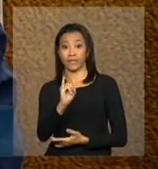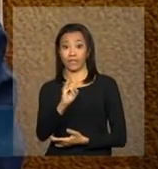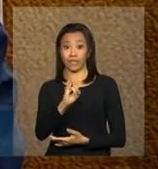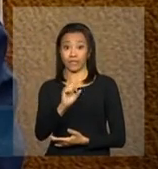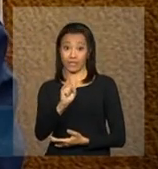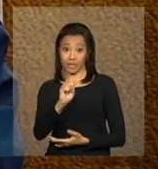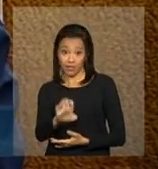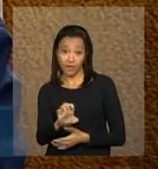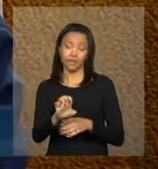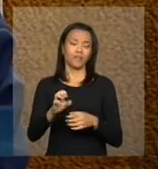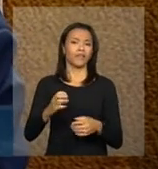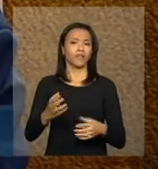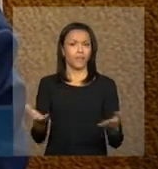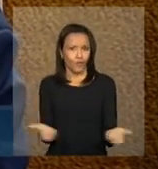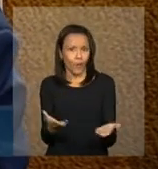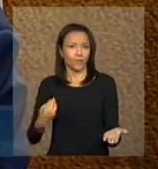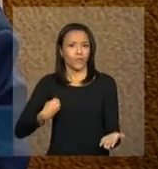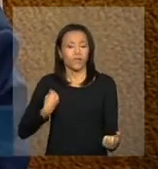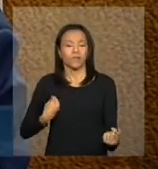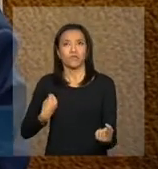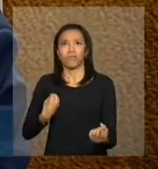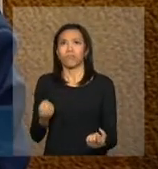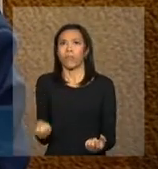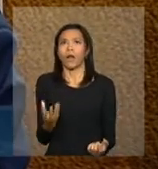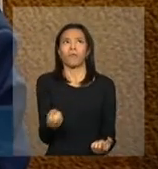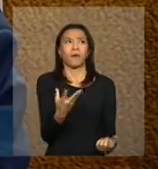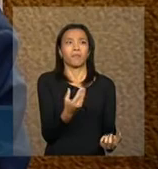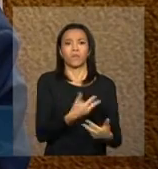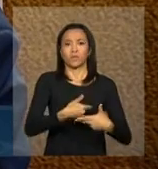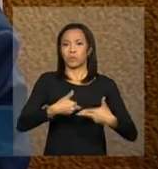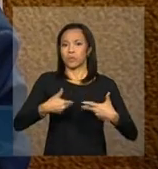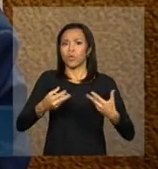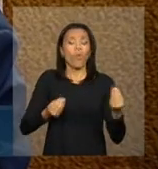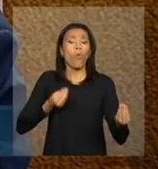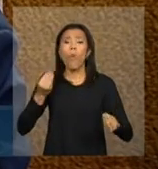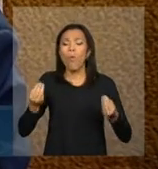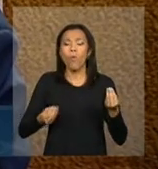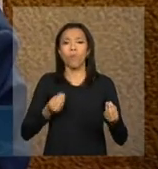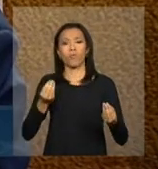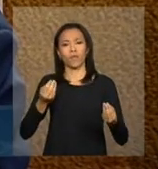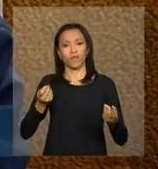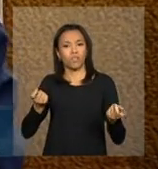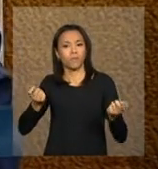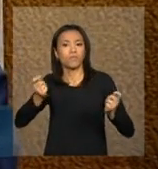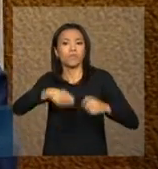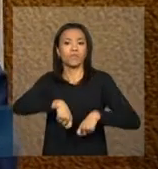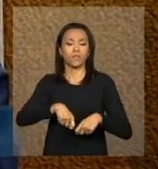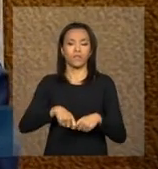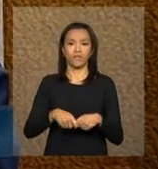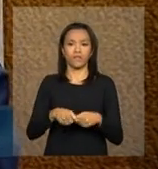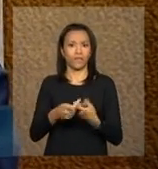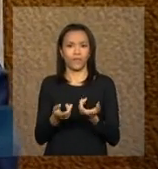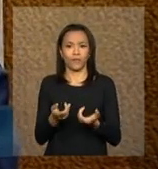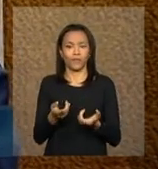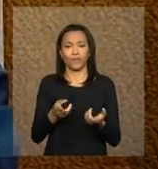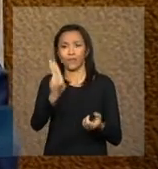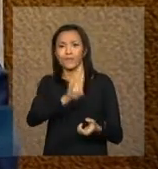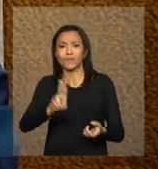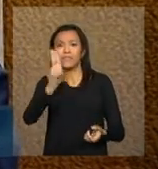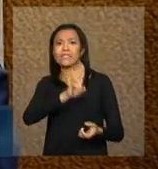estamos vivendo, quais são as novas formas e possibilidades de incorporação de mecanismos de participação